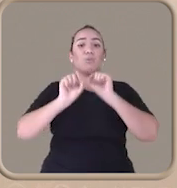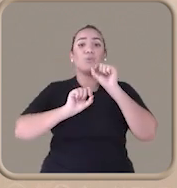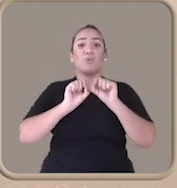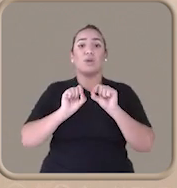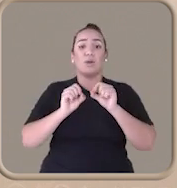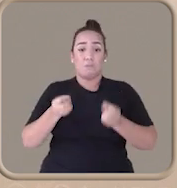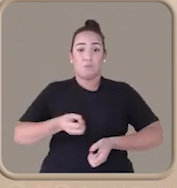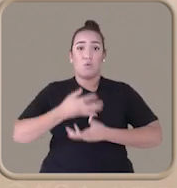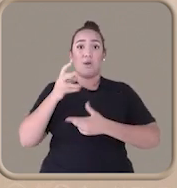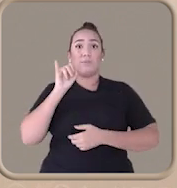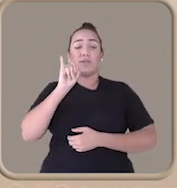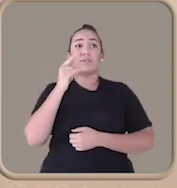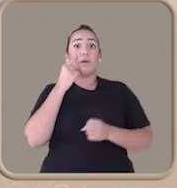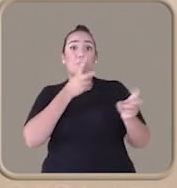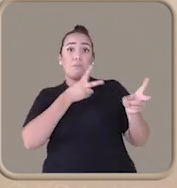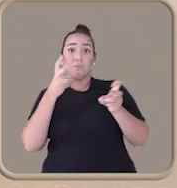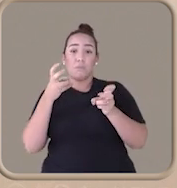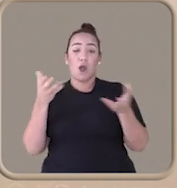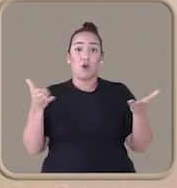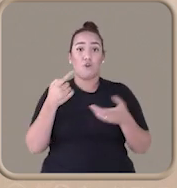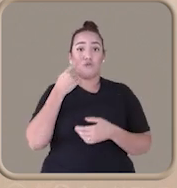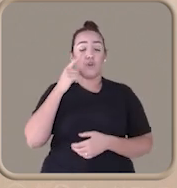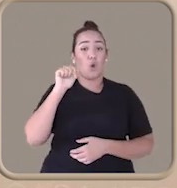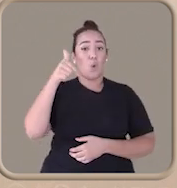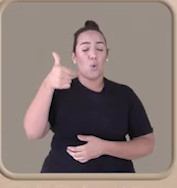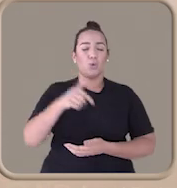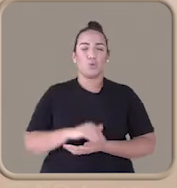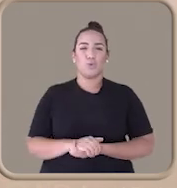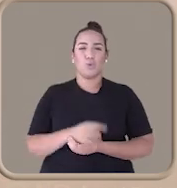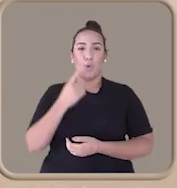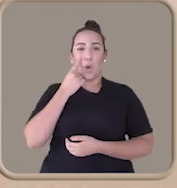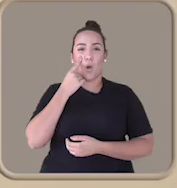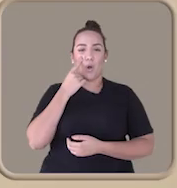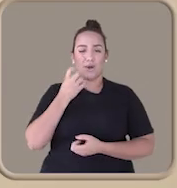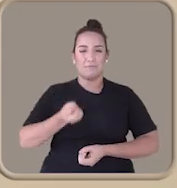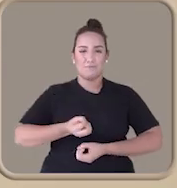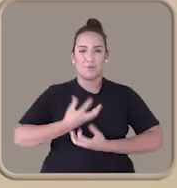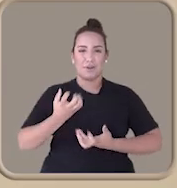forma. Vamos ver outro poema visual? Observe o poema.